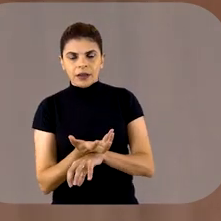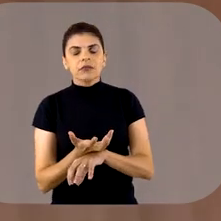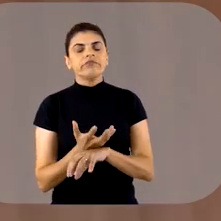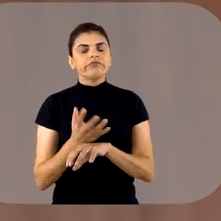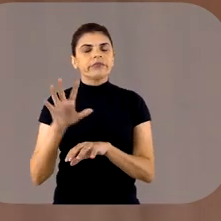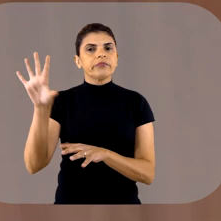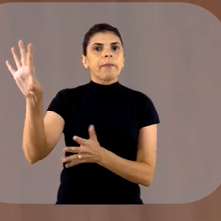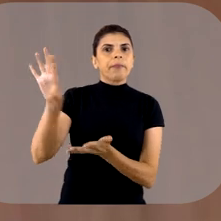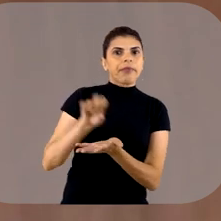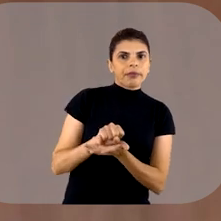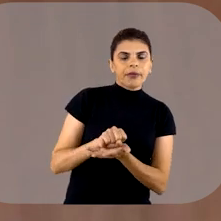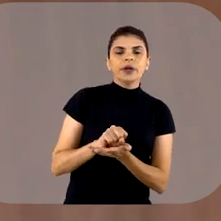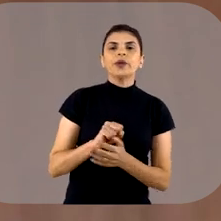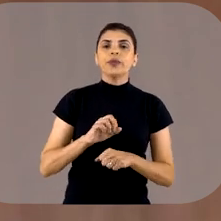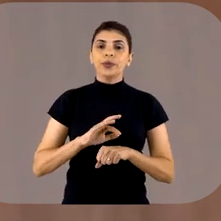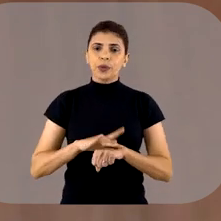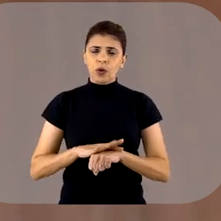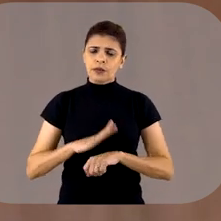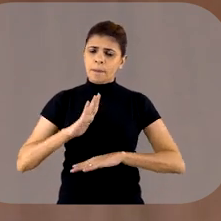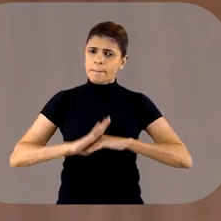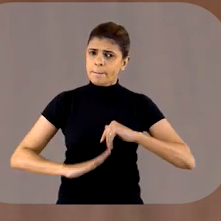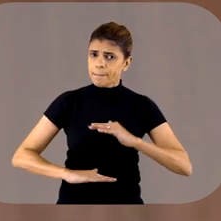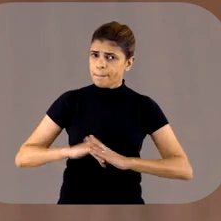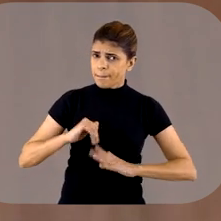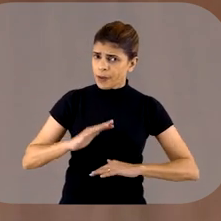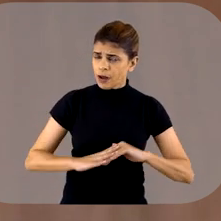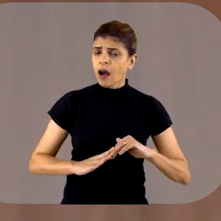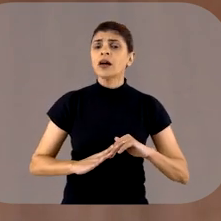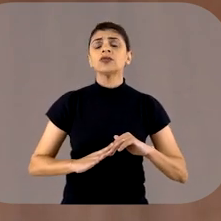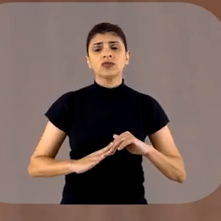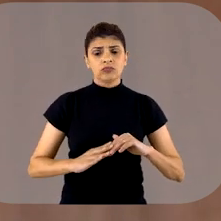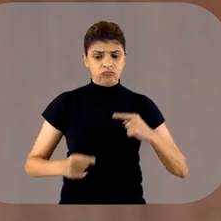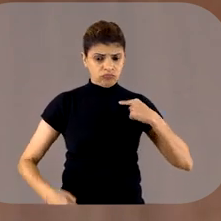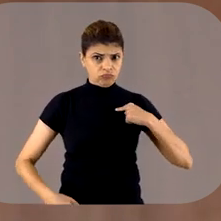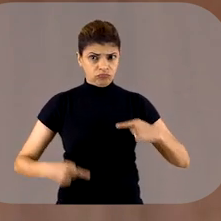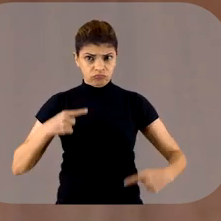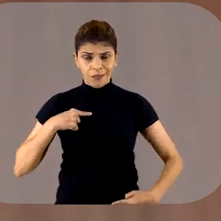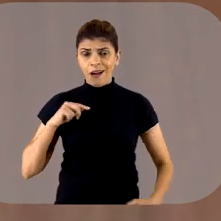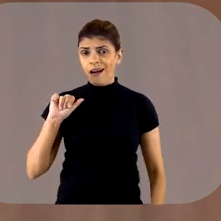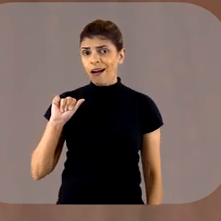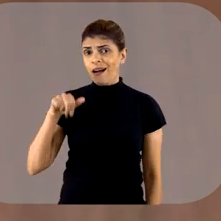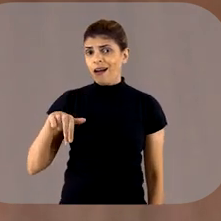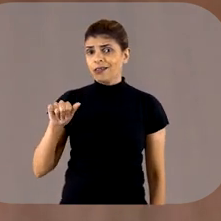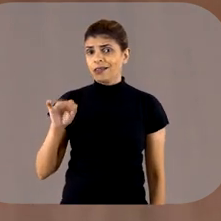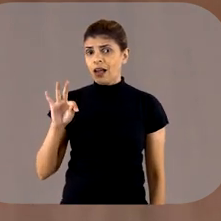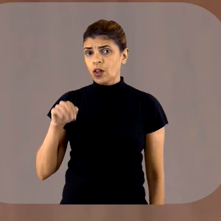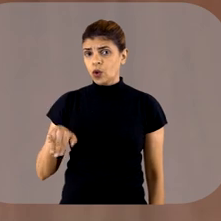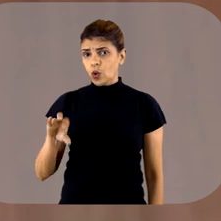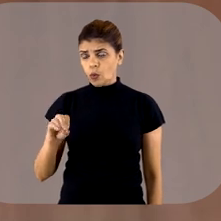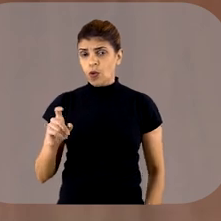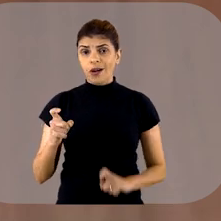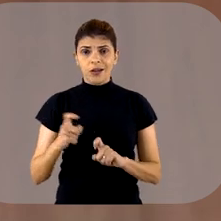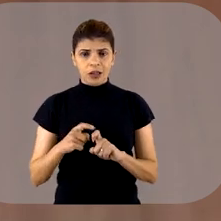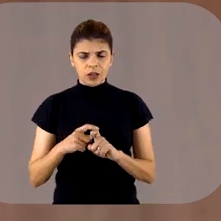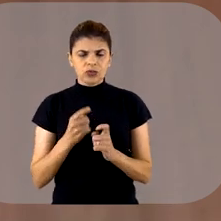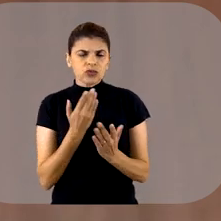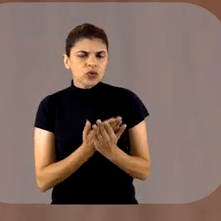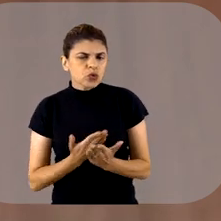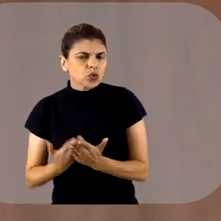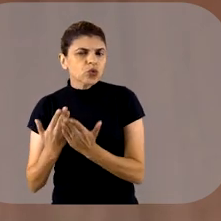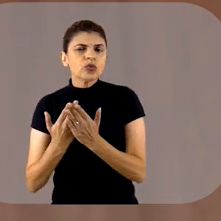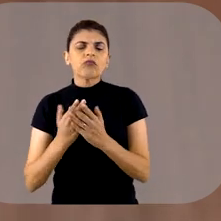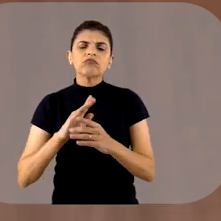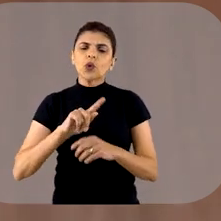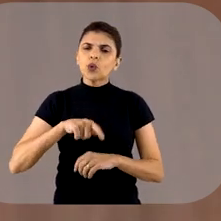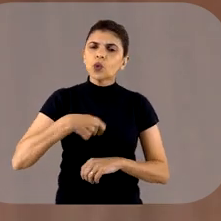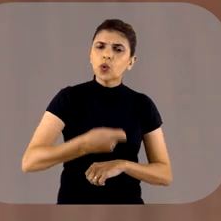eventualmente causar doenças Então essa é uma é é uma prática essa prática anatomoclínica ela dá pouco interesse tem pouco interesse na discussão etiológica